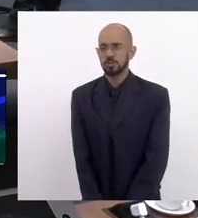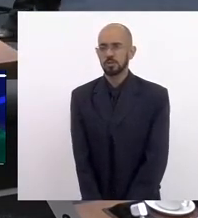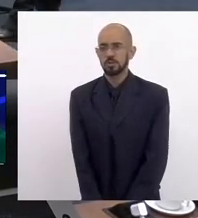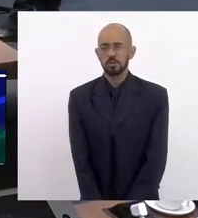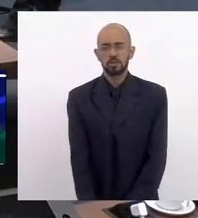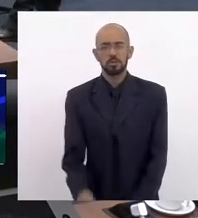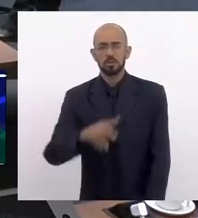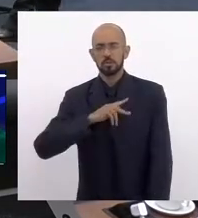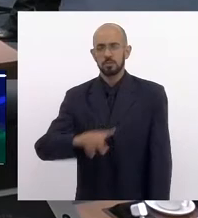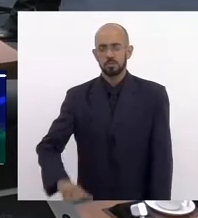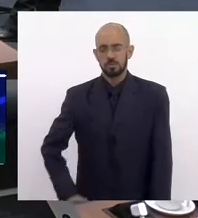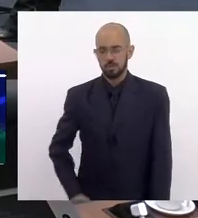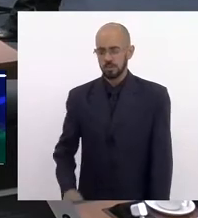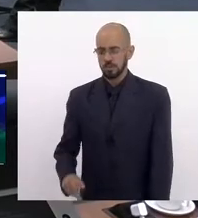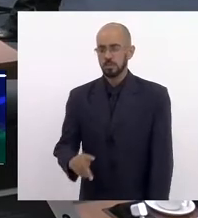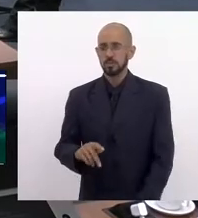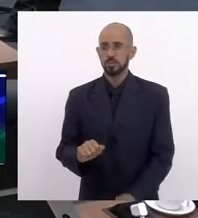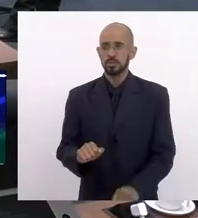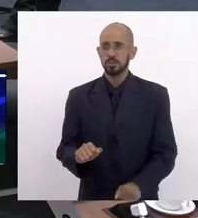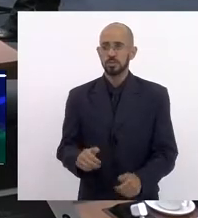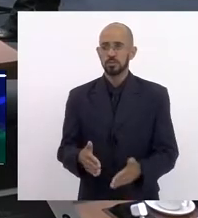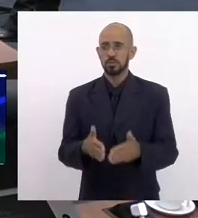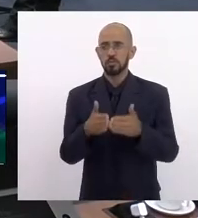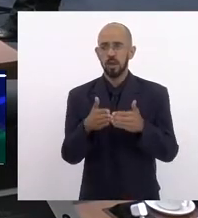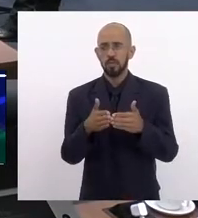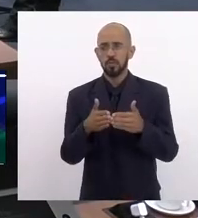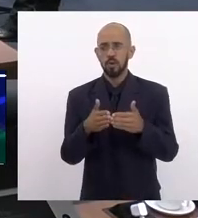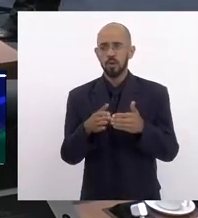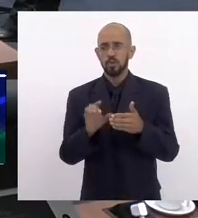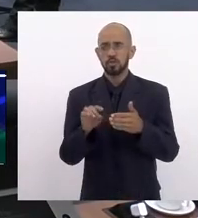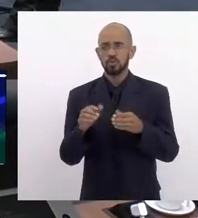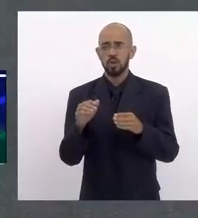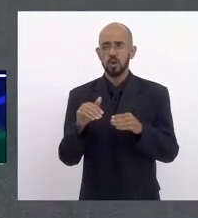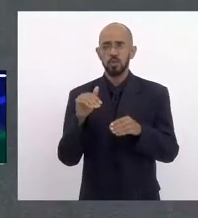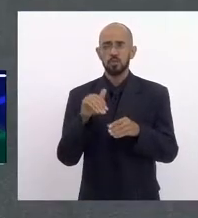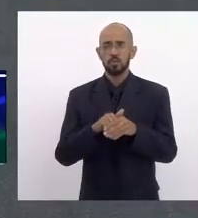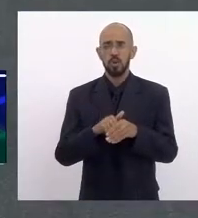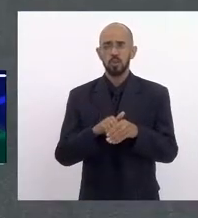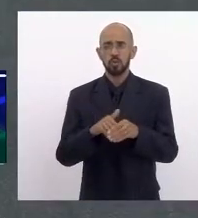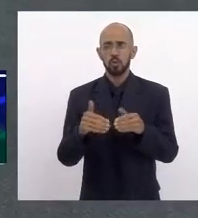Presidente, por gentileza, só declarar o voto contrário ao PL